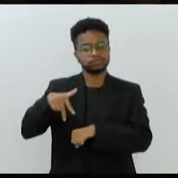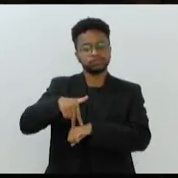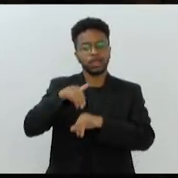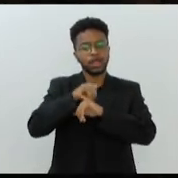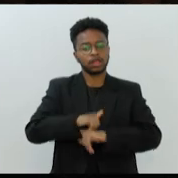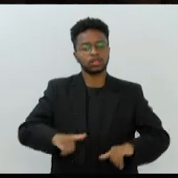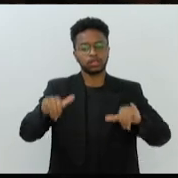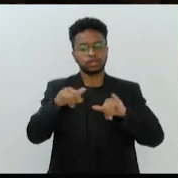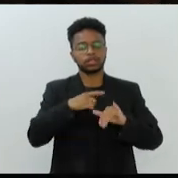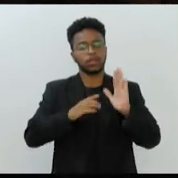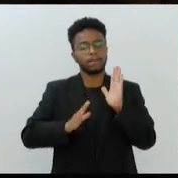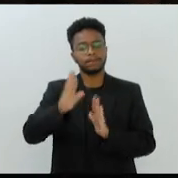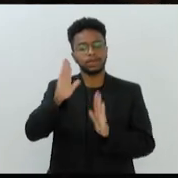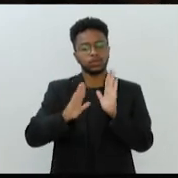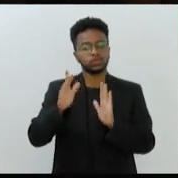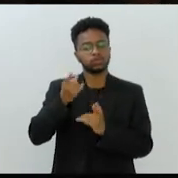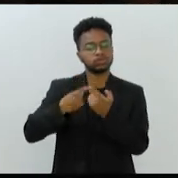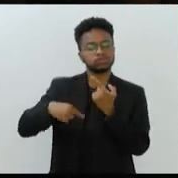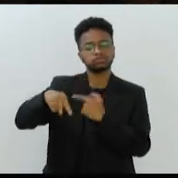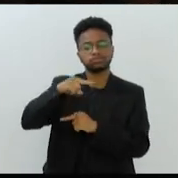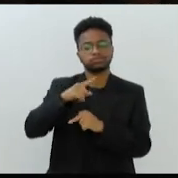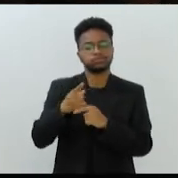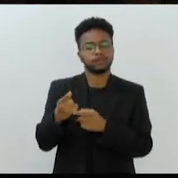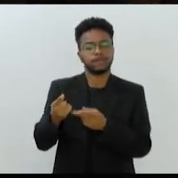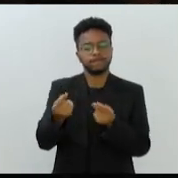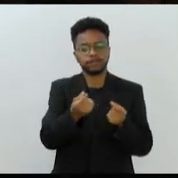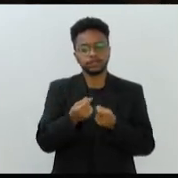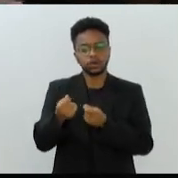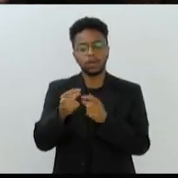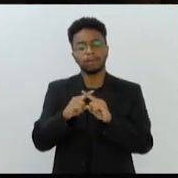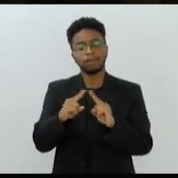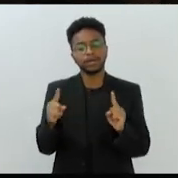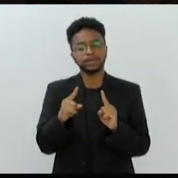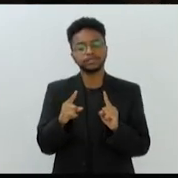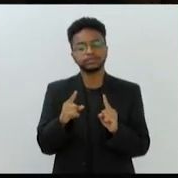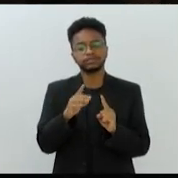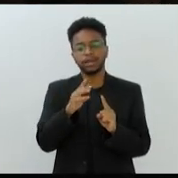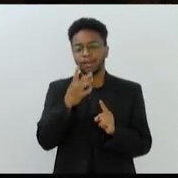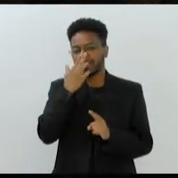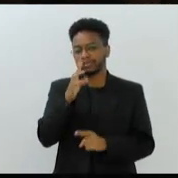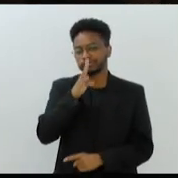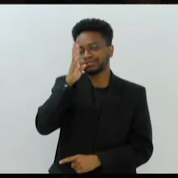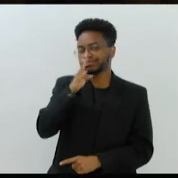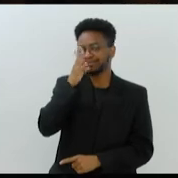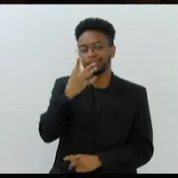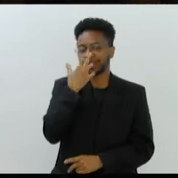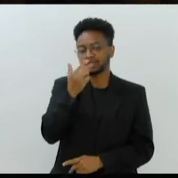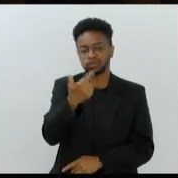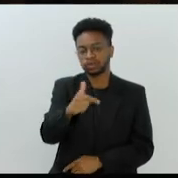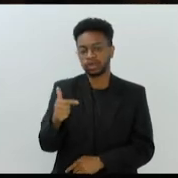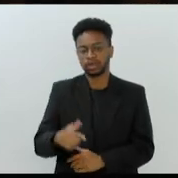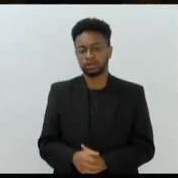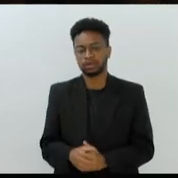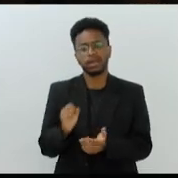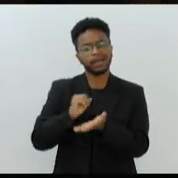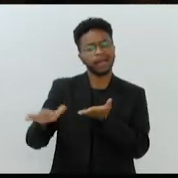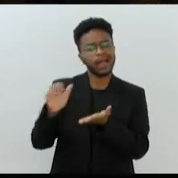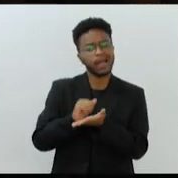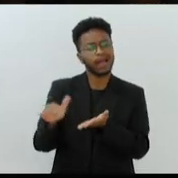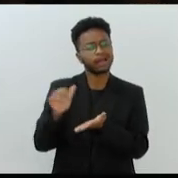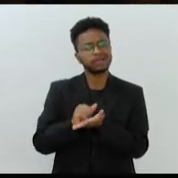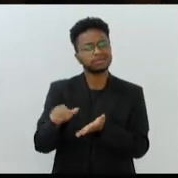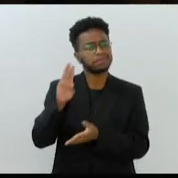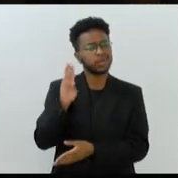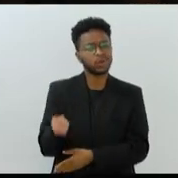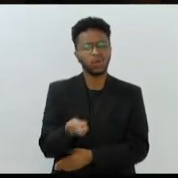está em regime de recuperação fiscal, mas que governa parecendo que não está. Está gastando centenas de milhões